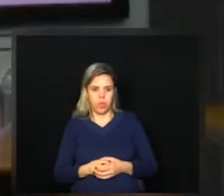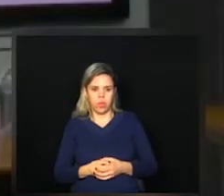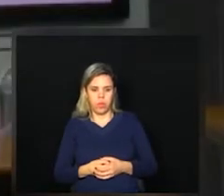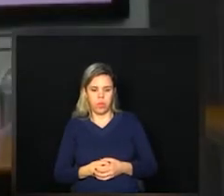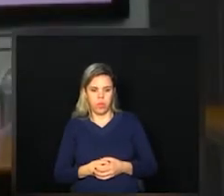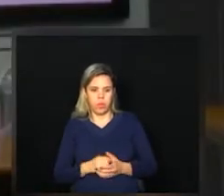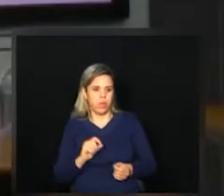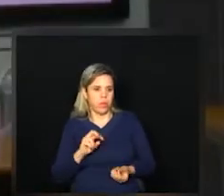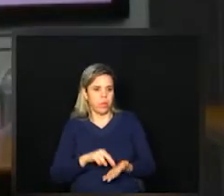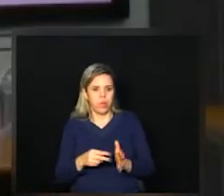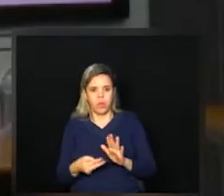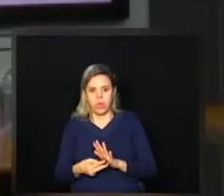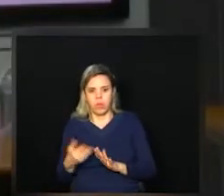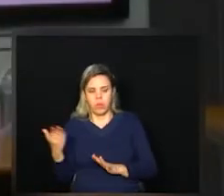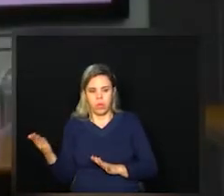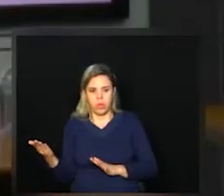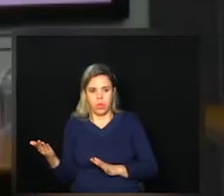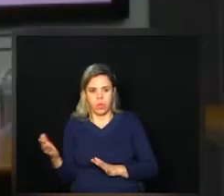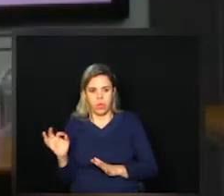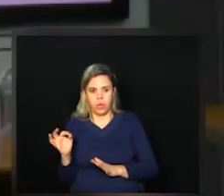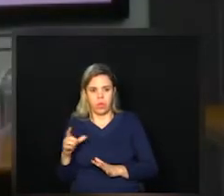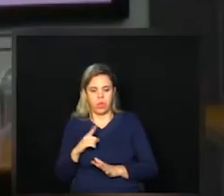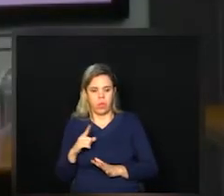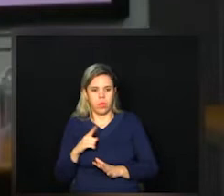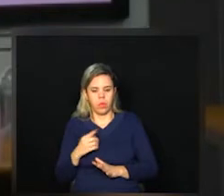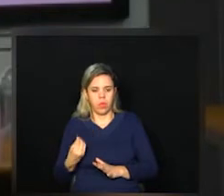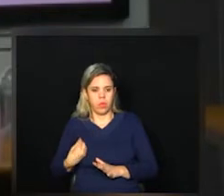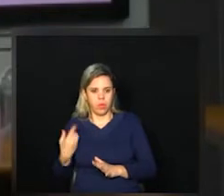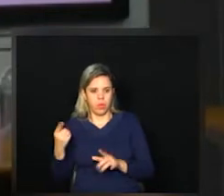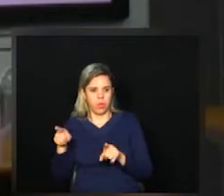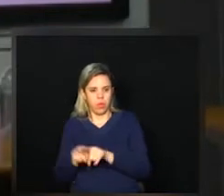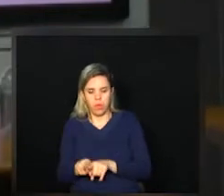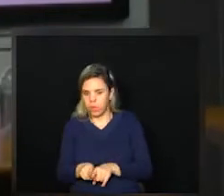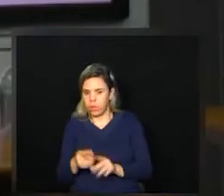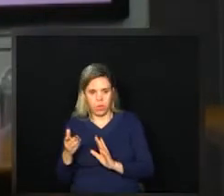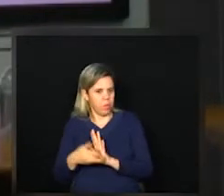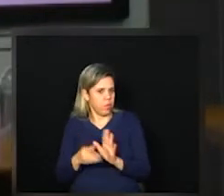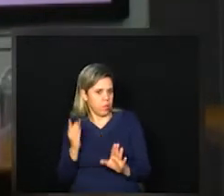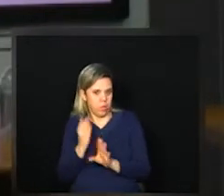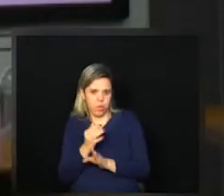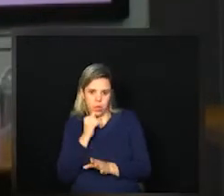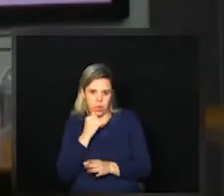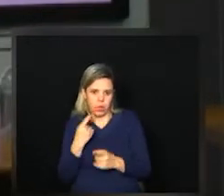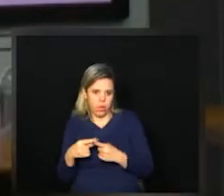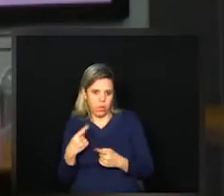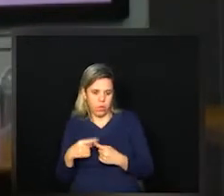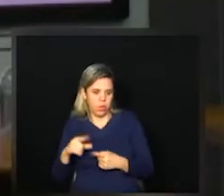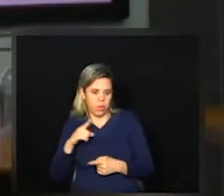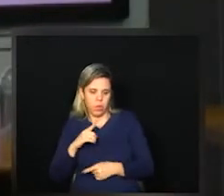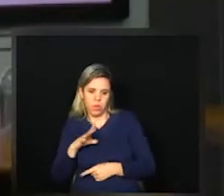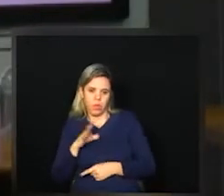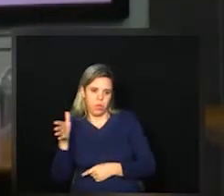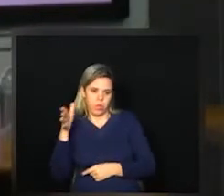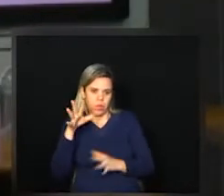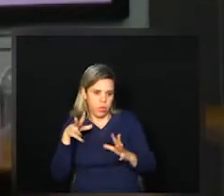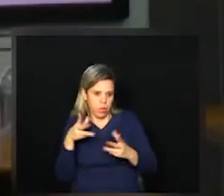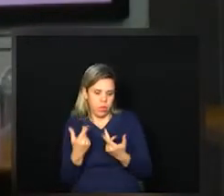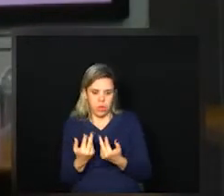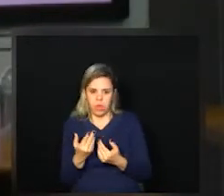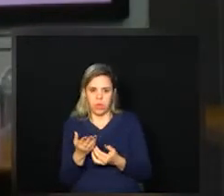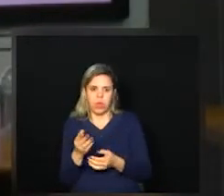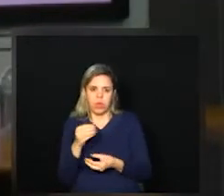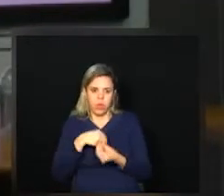O que significa isso? Que com certeza deve estar aqui também, só não foi identificado porque a gente tem as cidades todas